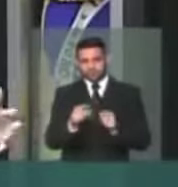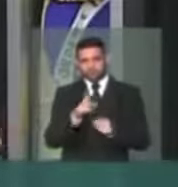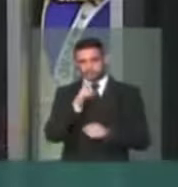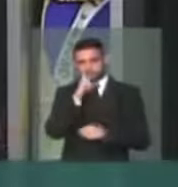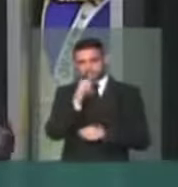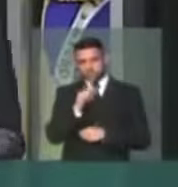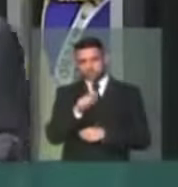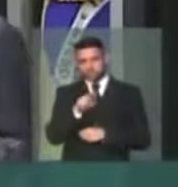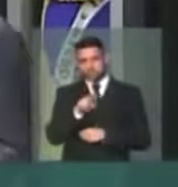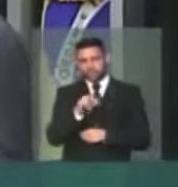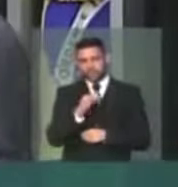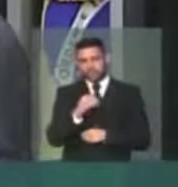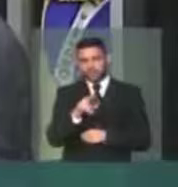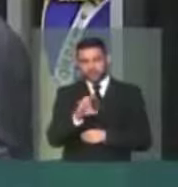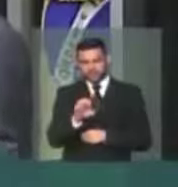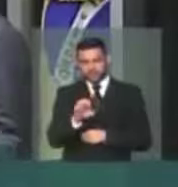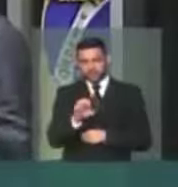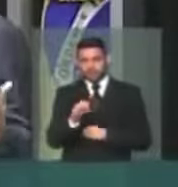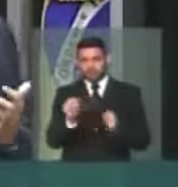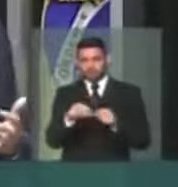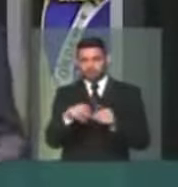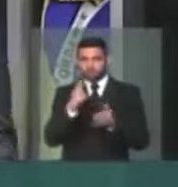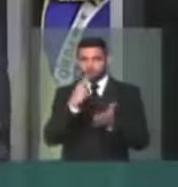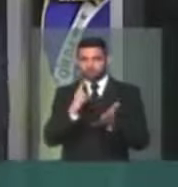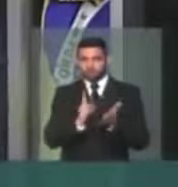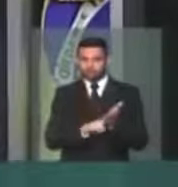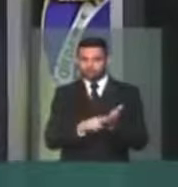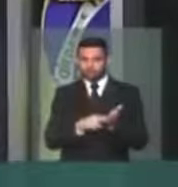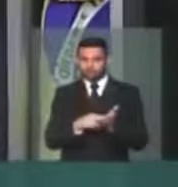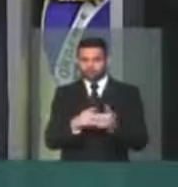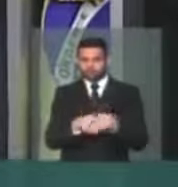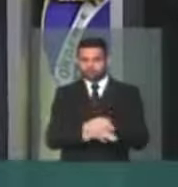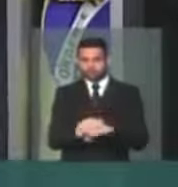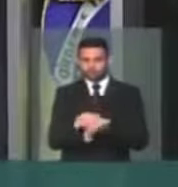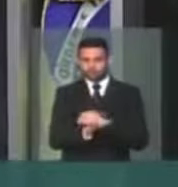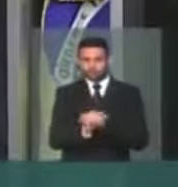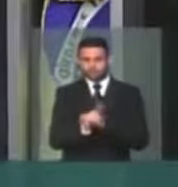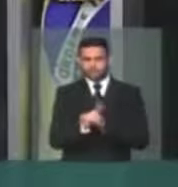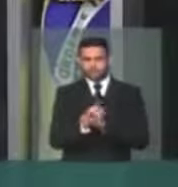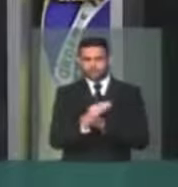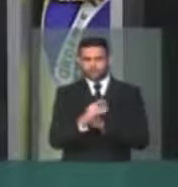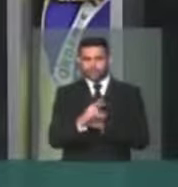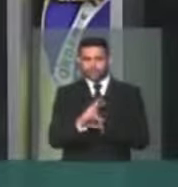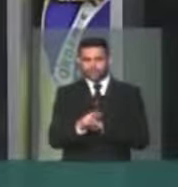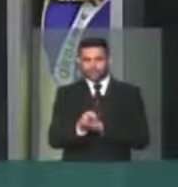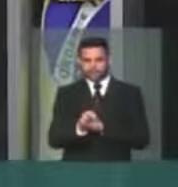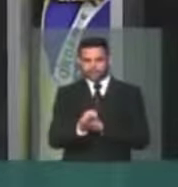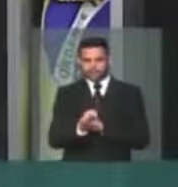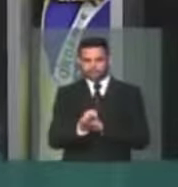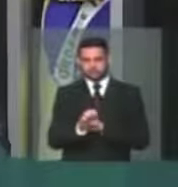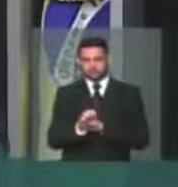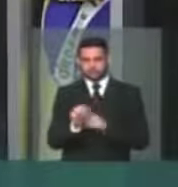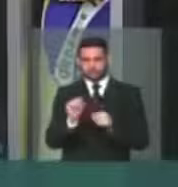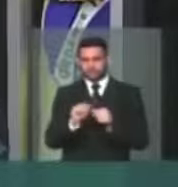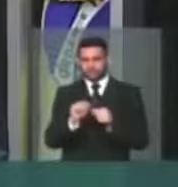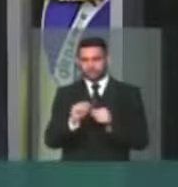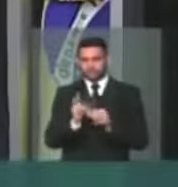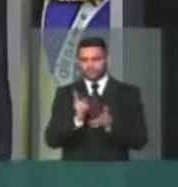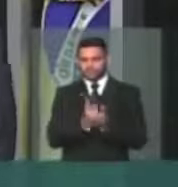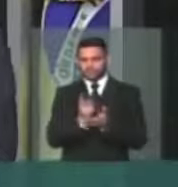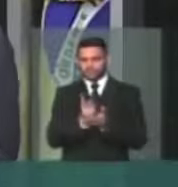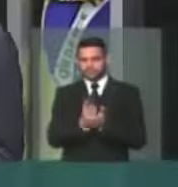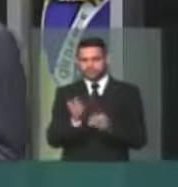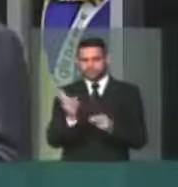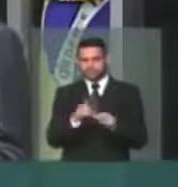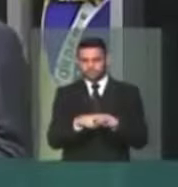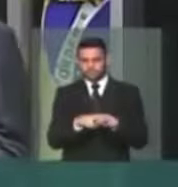esse do senhor Vaccari? Que carta na manga é essa do senhor Vaccari que faz que mesmo